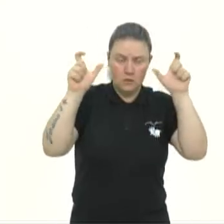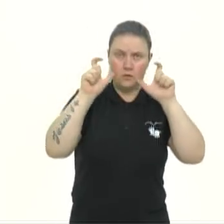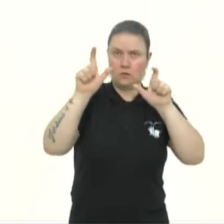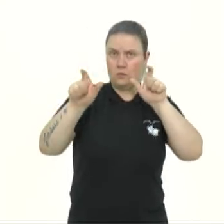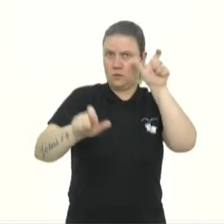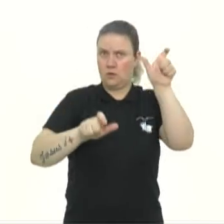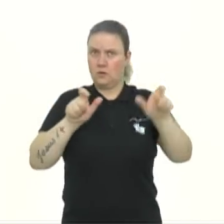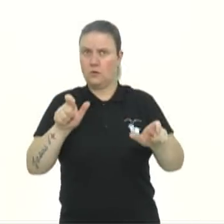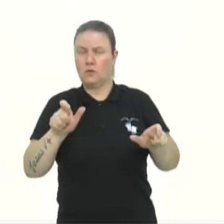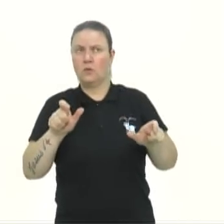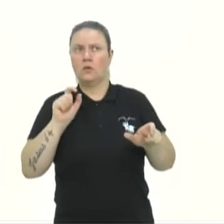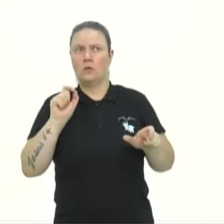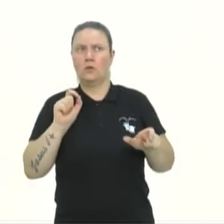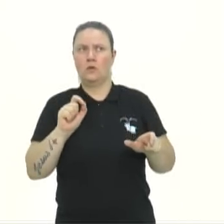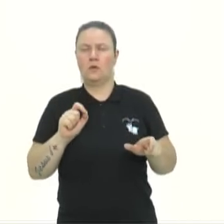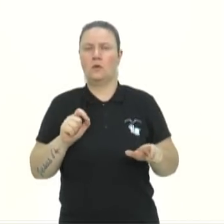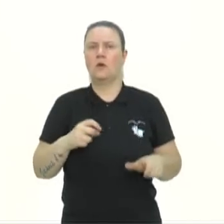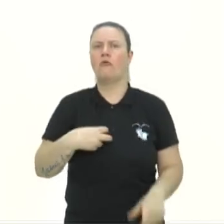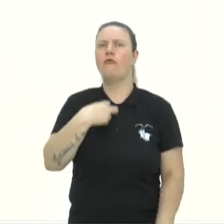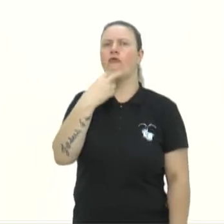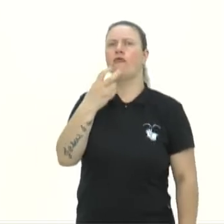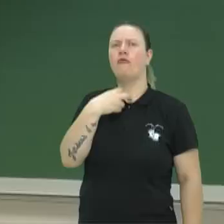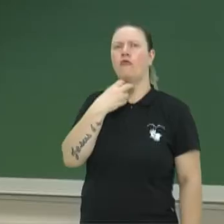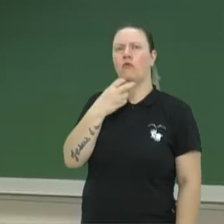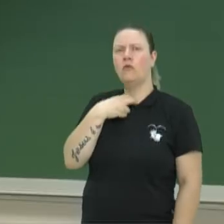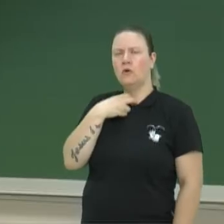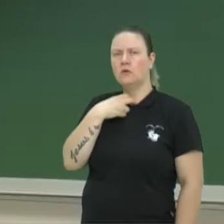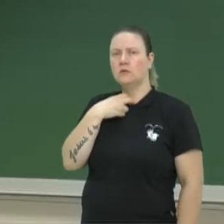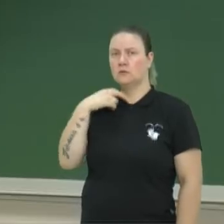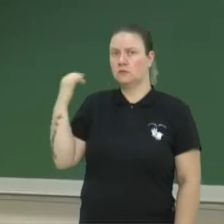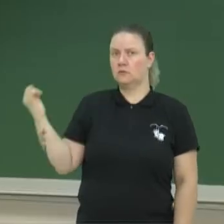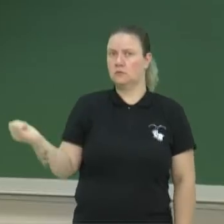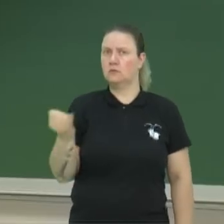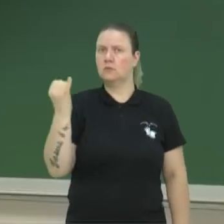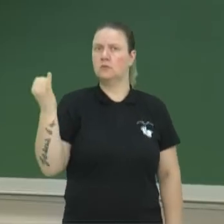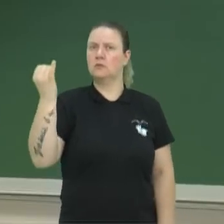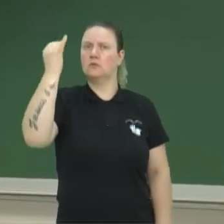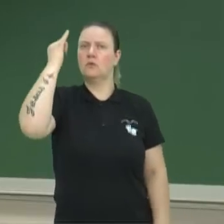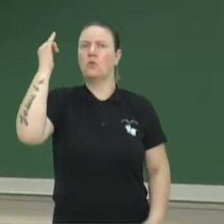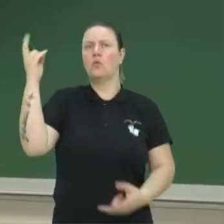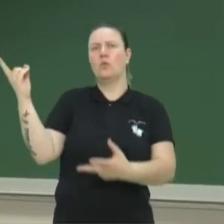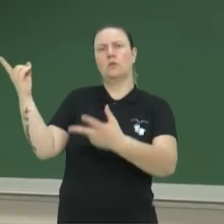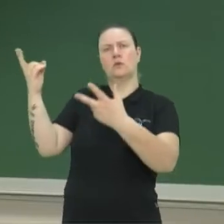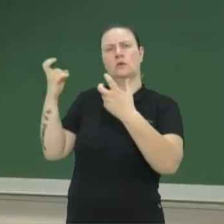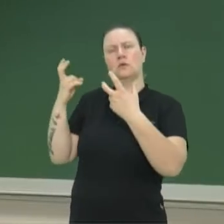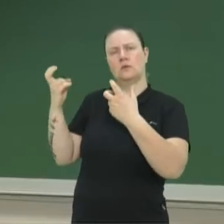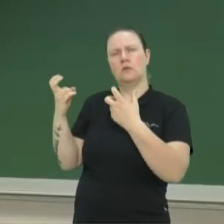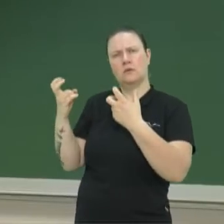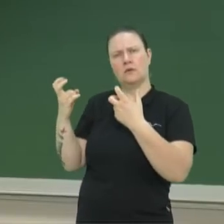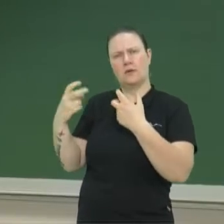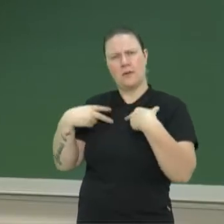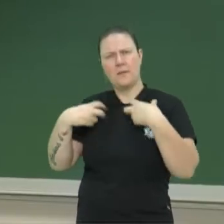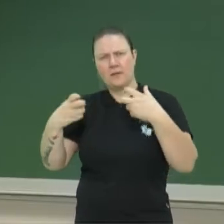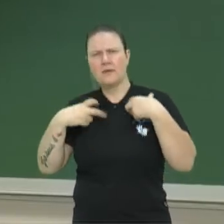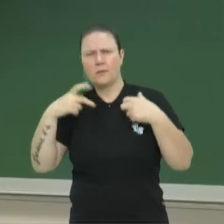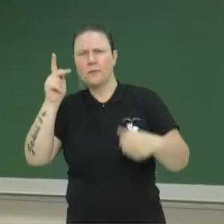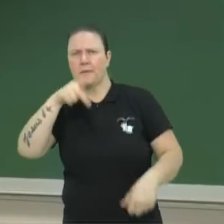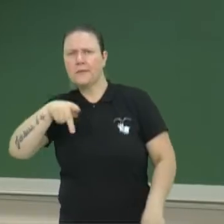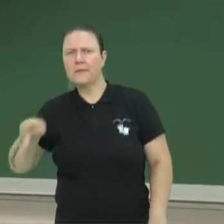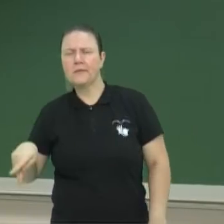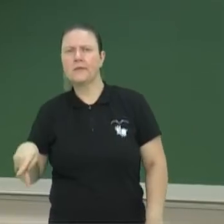esses recursos? A entonação, então é bem importante, vocês perceberam que eu fiz, né, uma narração bem